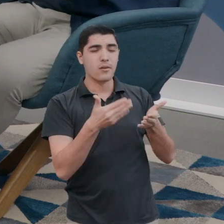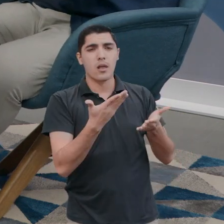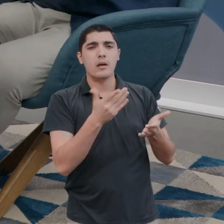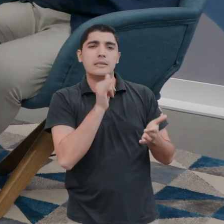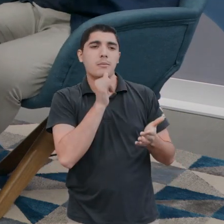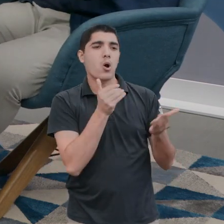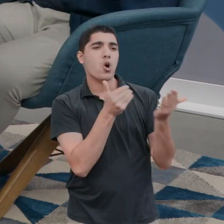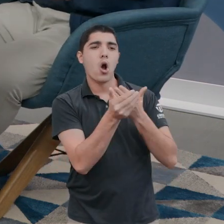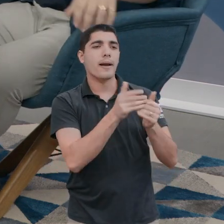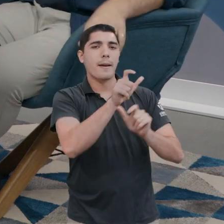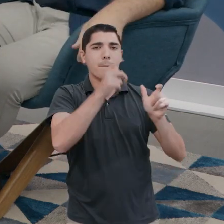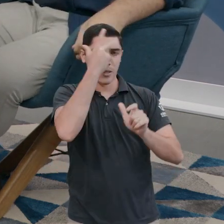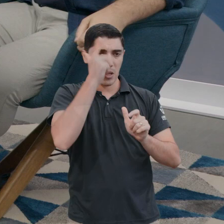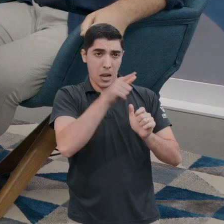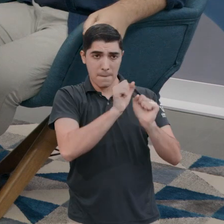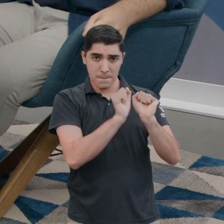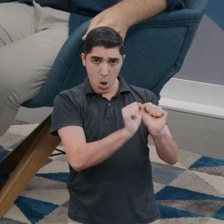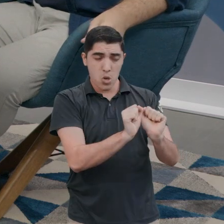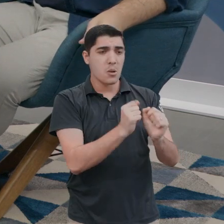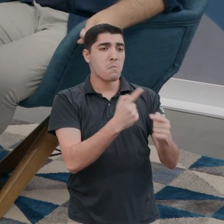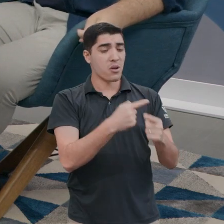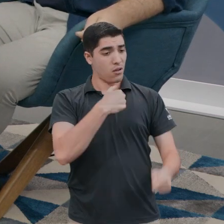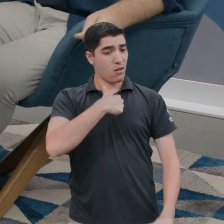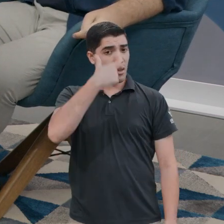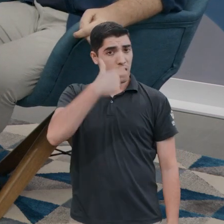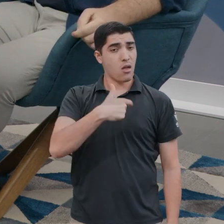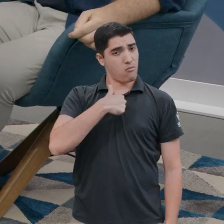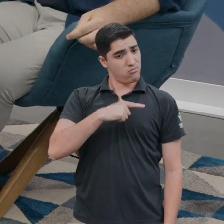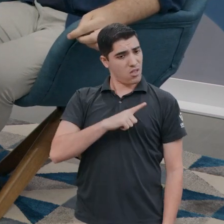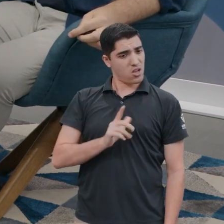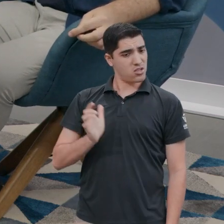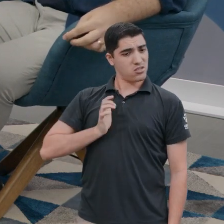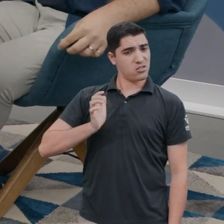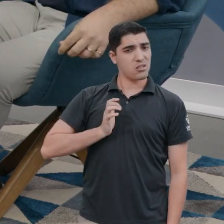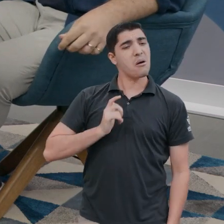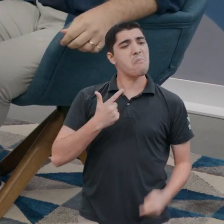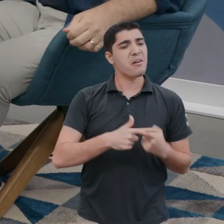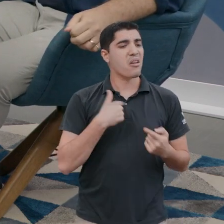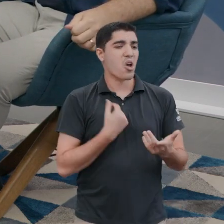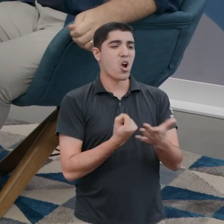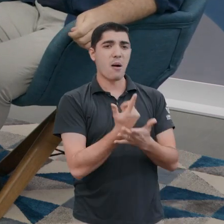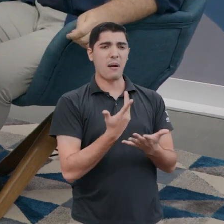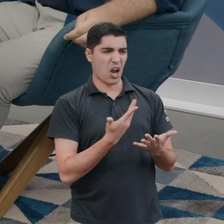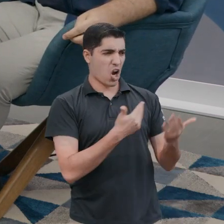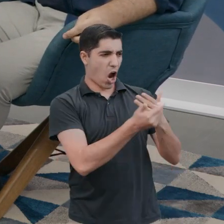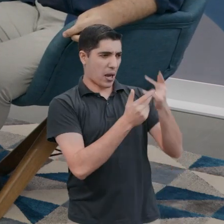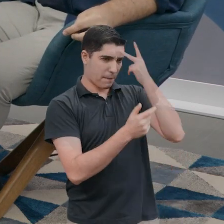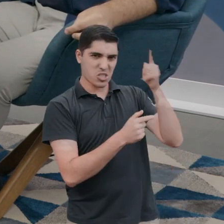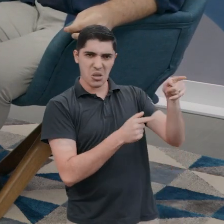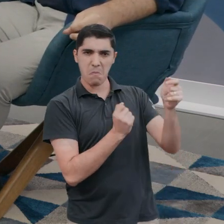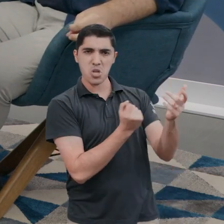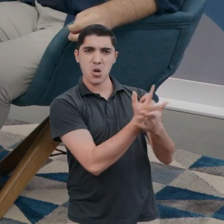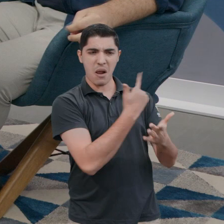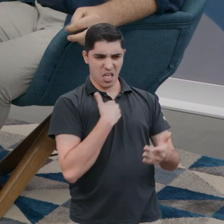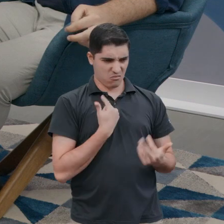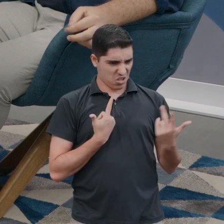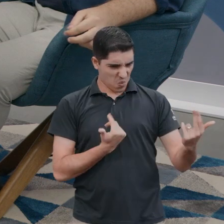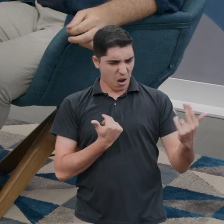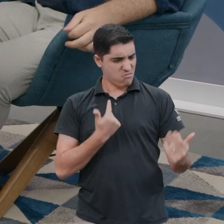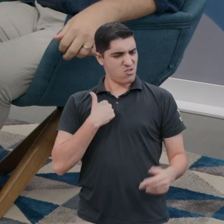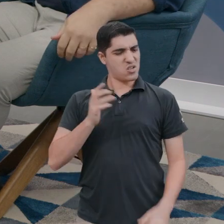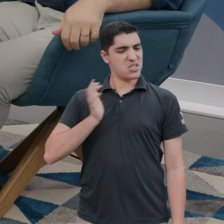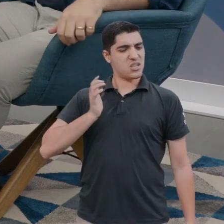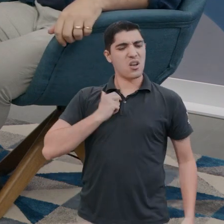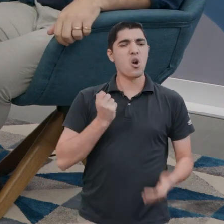se qualquer pessoa pode ter, porque eu, que tenho dinheiro, condição financeira, vou comprar. Então, as marcas... ser exclusivo, né? Exato. Então,